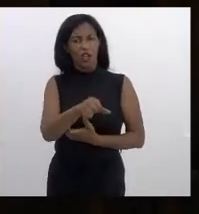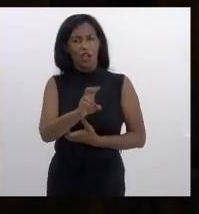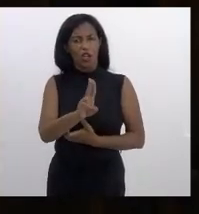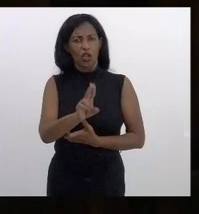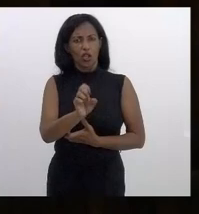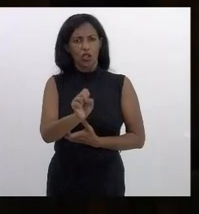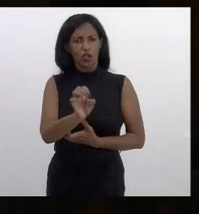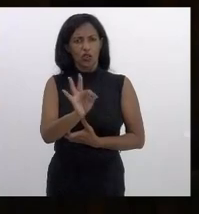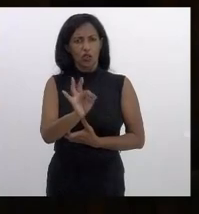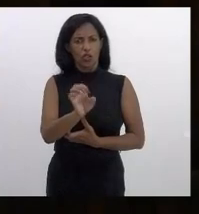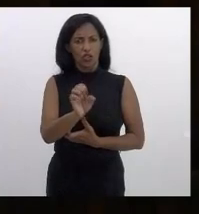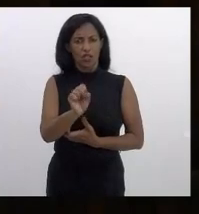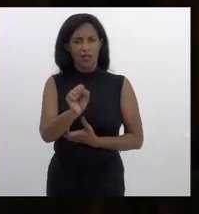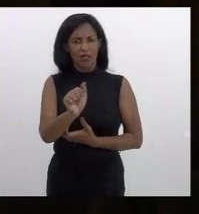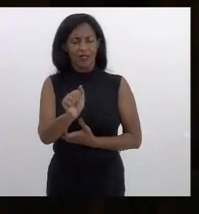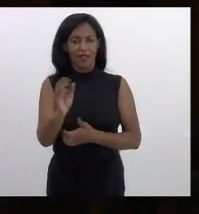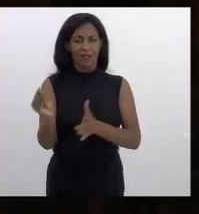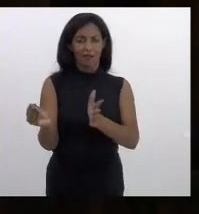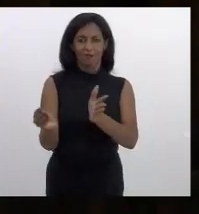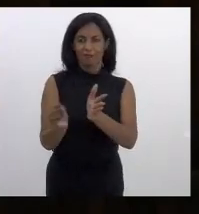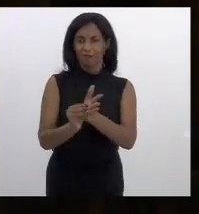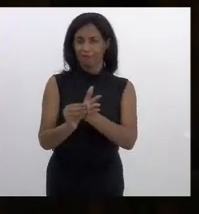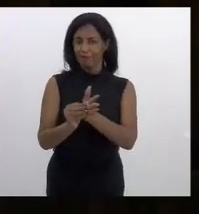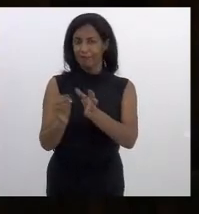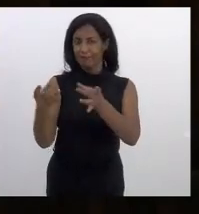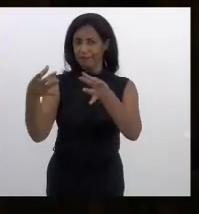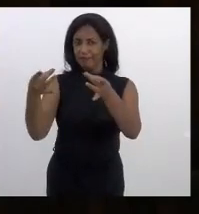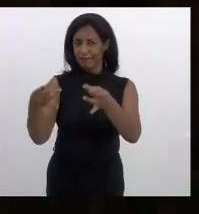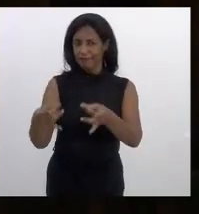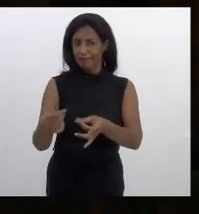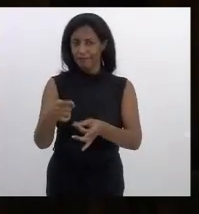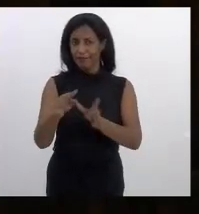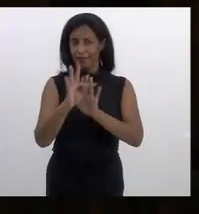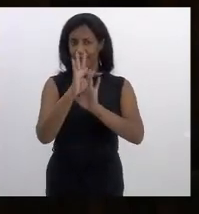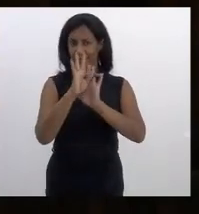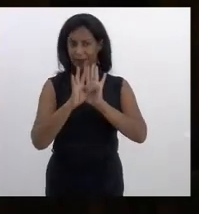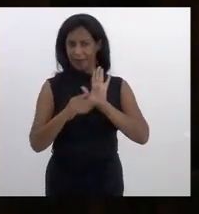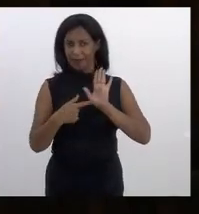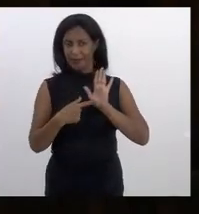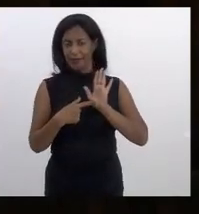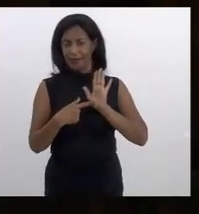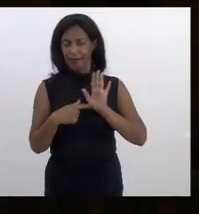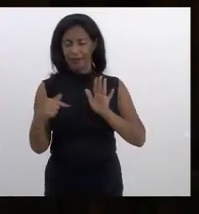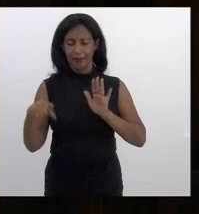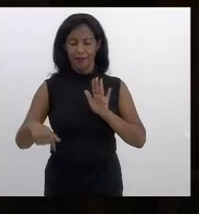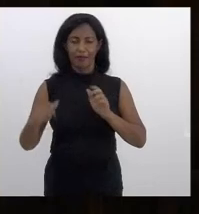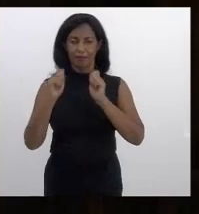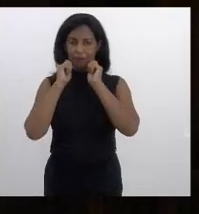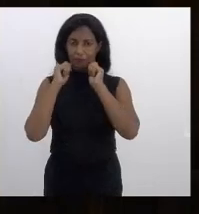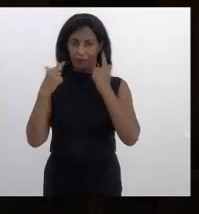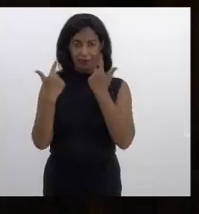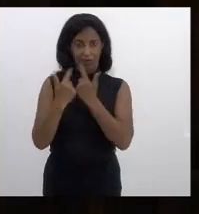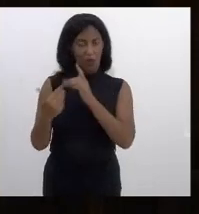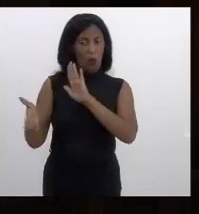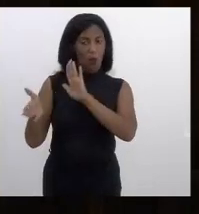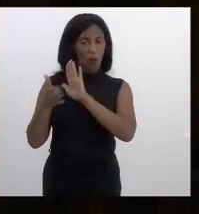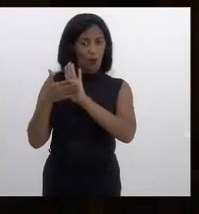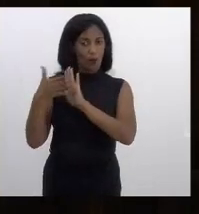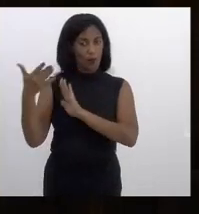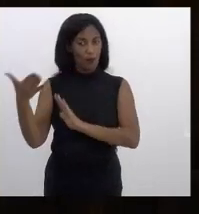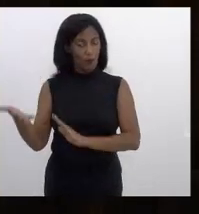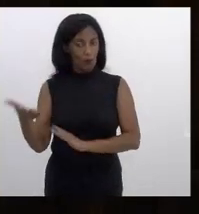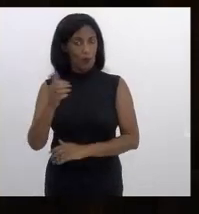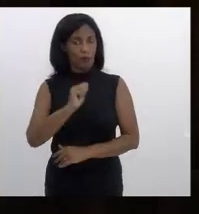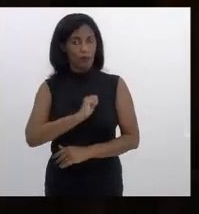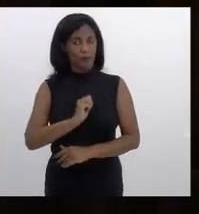eu acho que tá faltando justeza É nesse texto e a casa como Dito pelo próprio Presidente